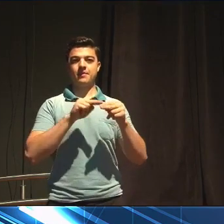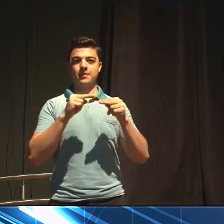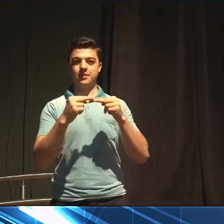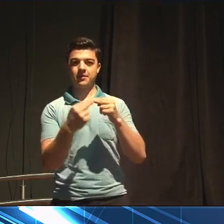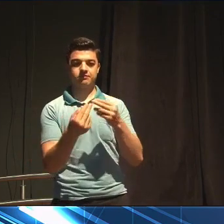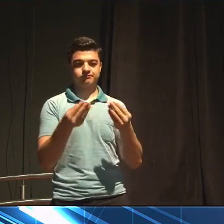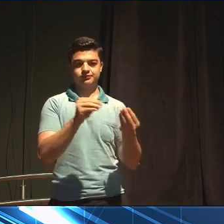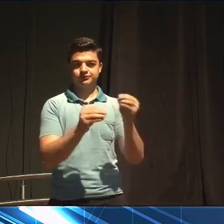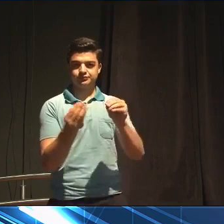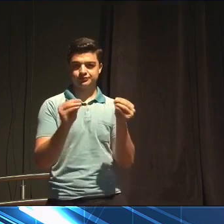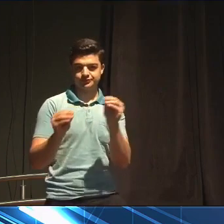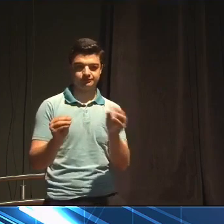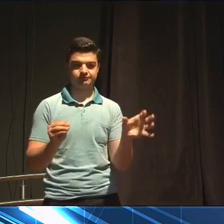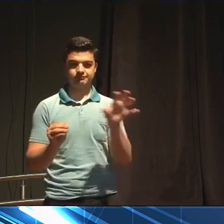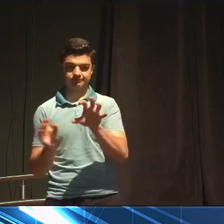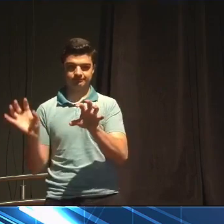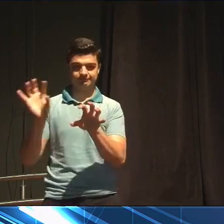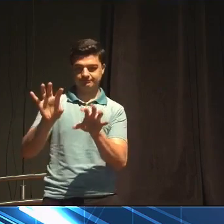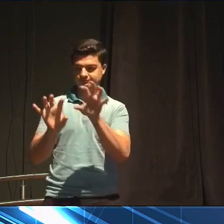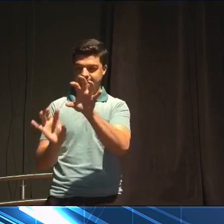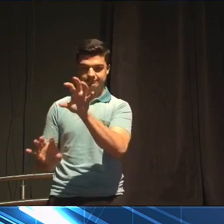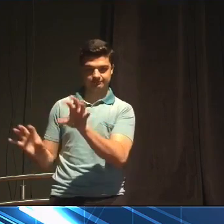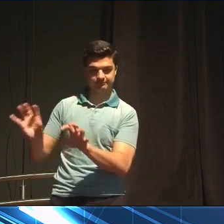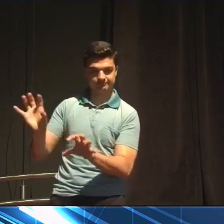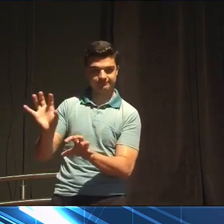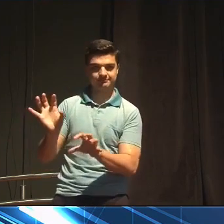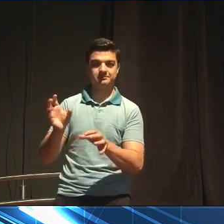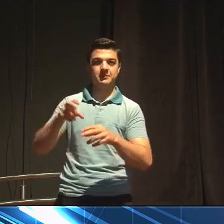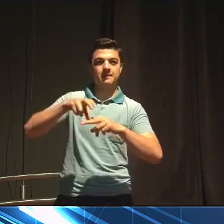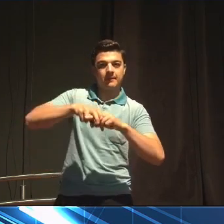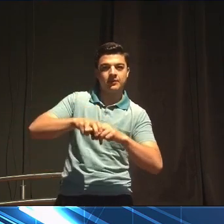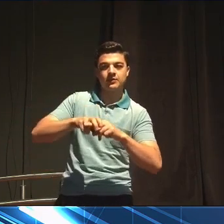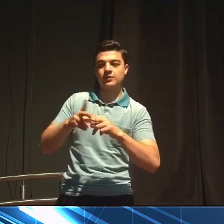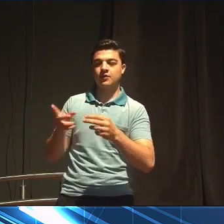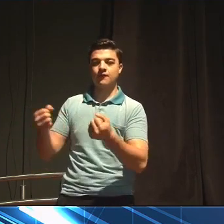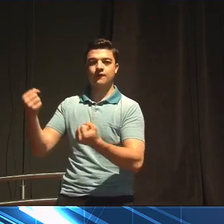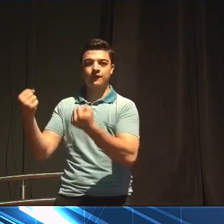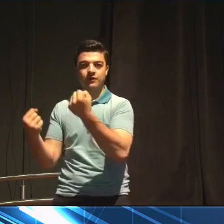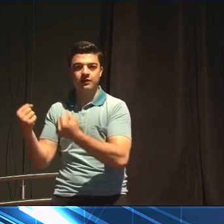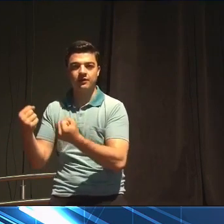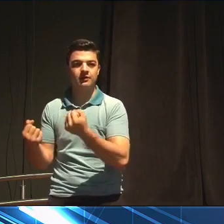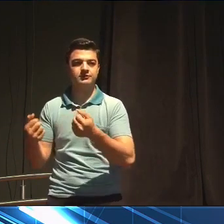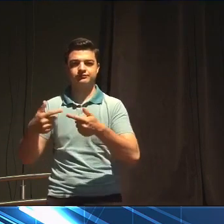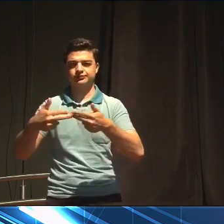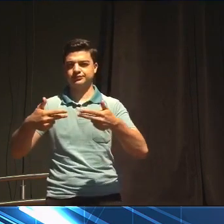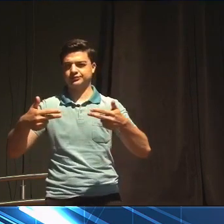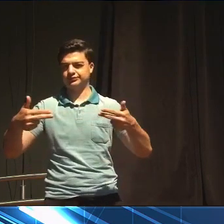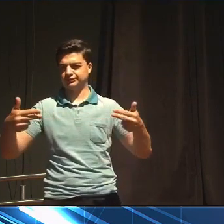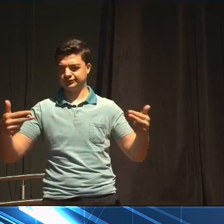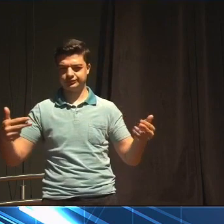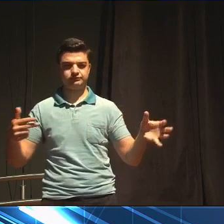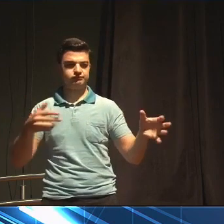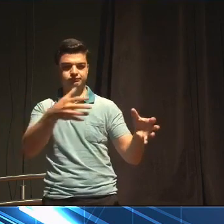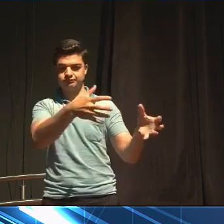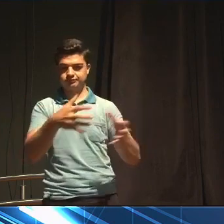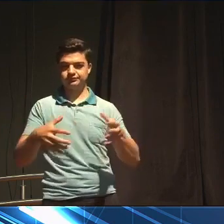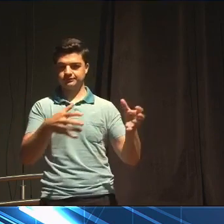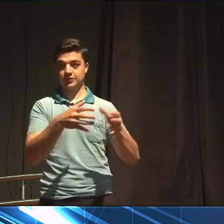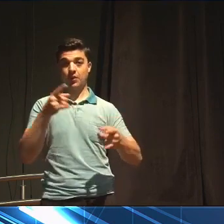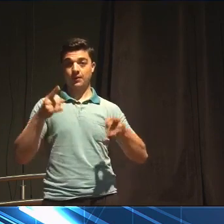Então, imagina, banco, acabamento, volante, todos os itens e acessórios, eles vão chegando na linha de produção trazido por